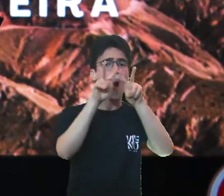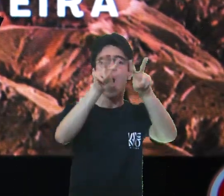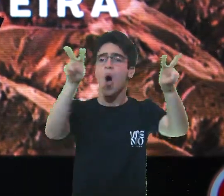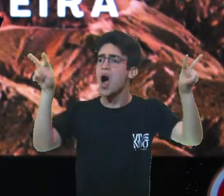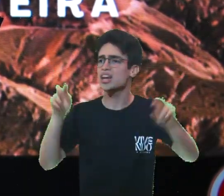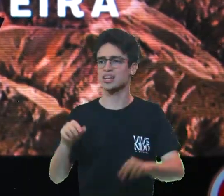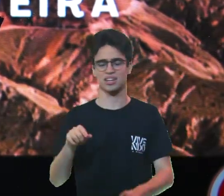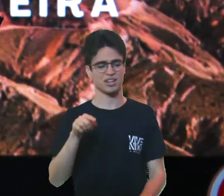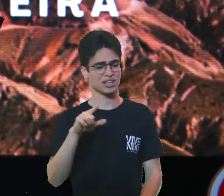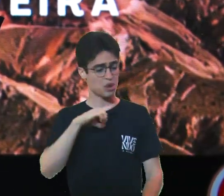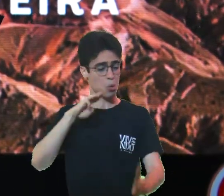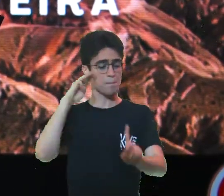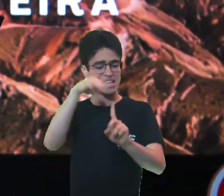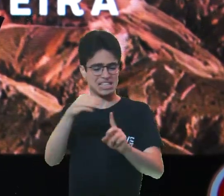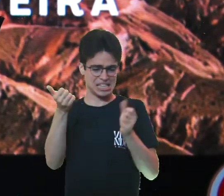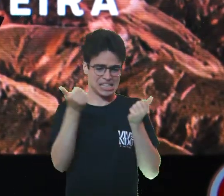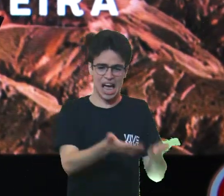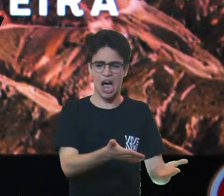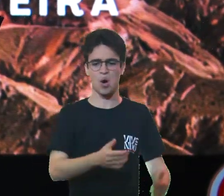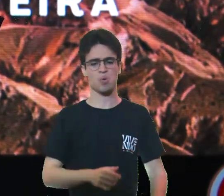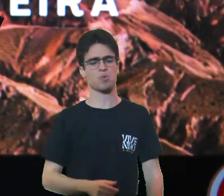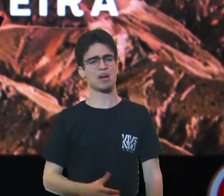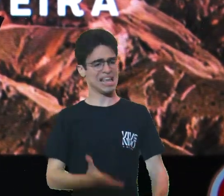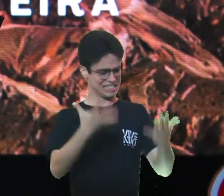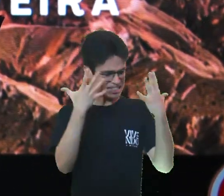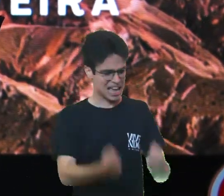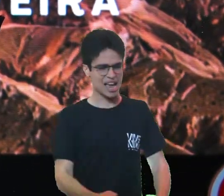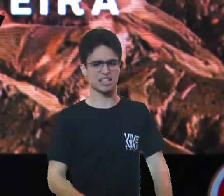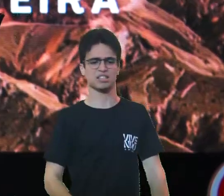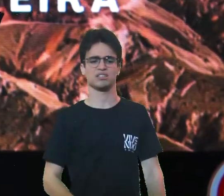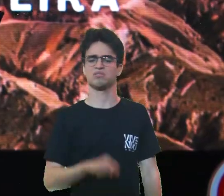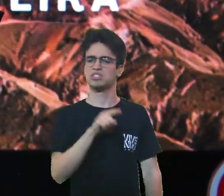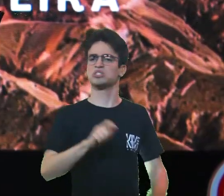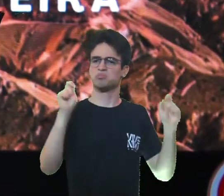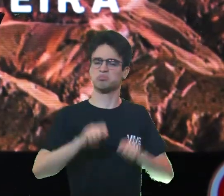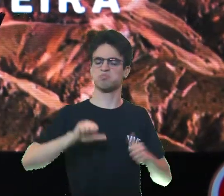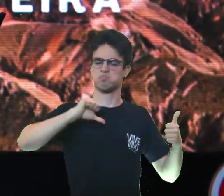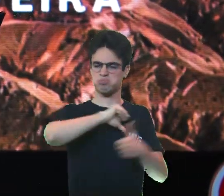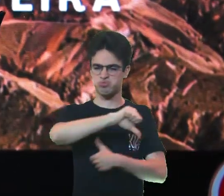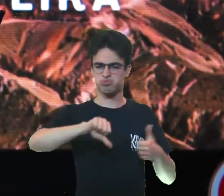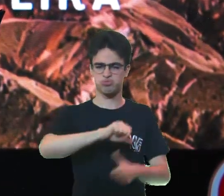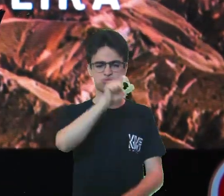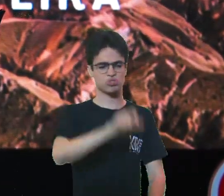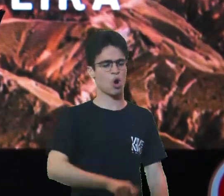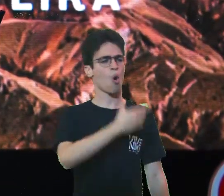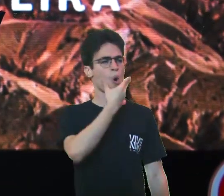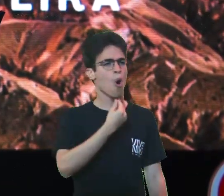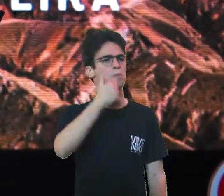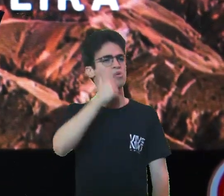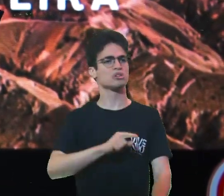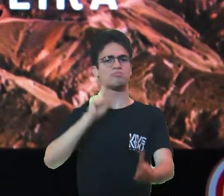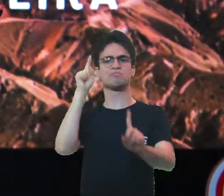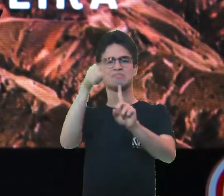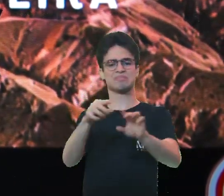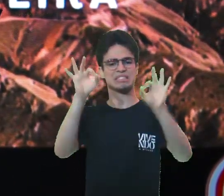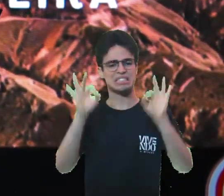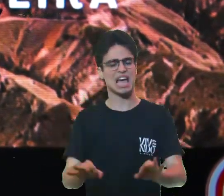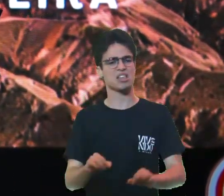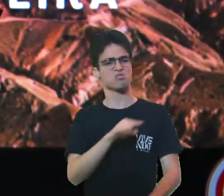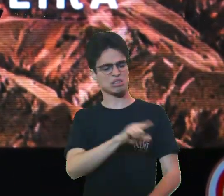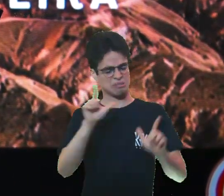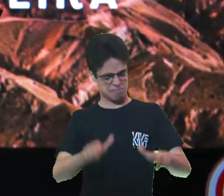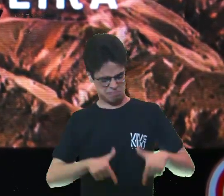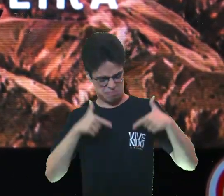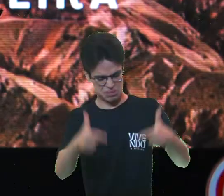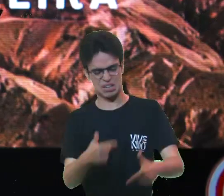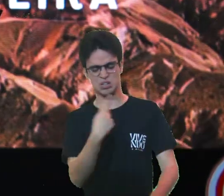uma causa. Seja consumido por isso. Torne-se um homem, uma mulher de uma causa. E se gaste nisso.